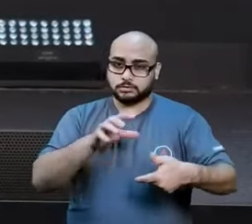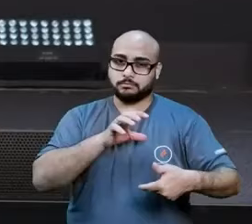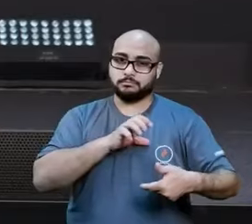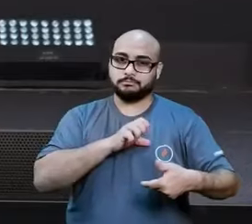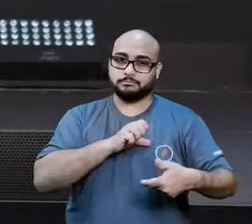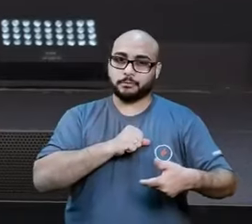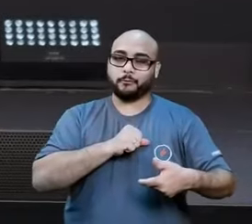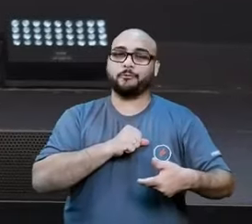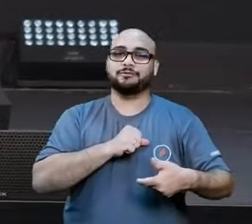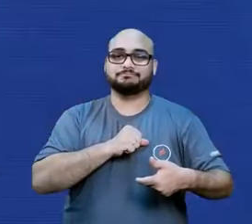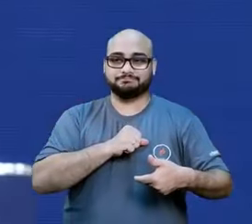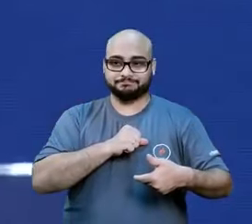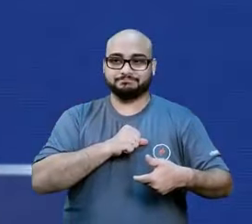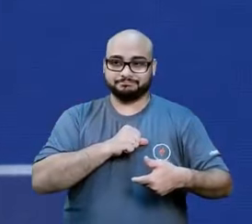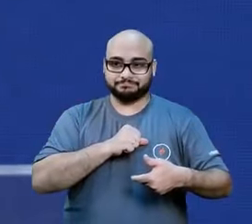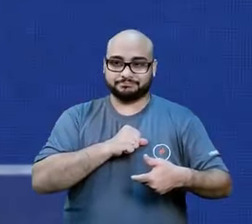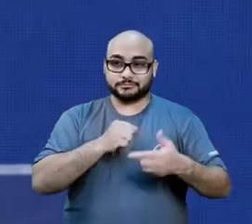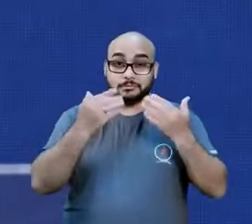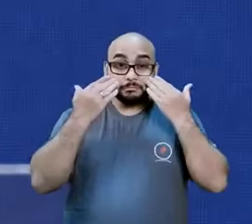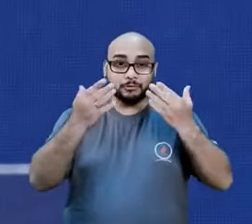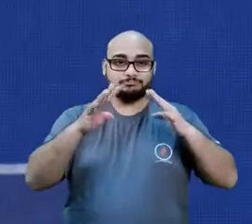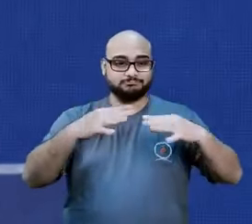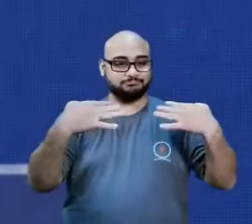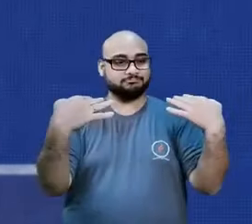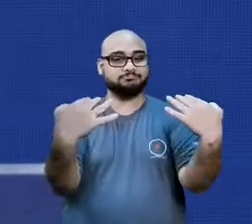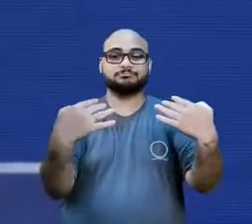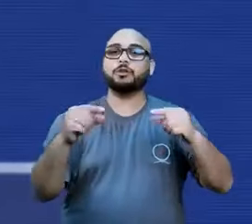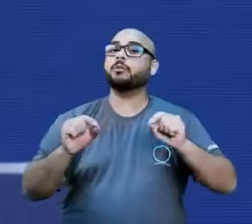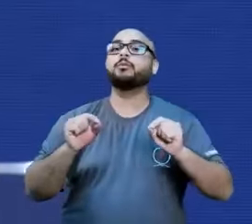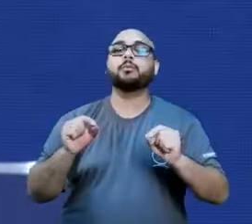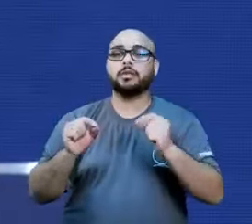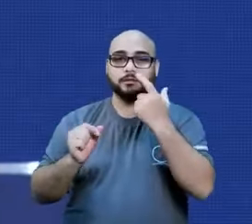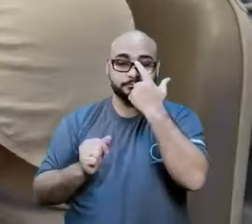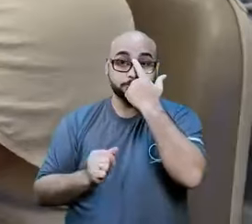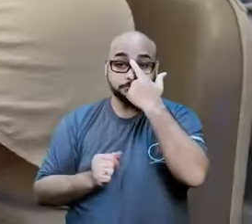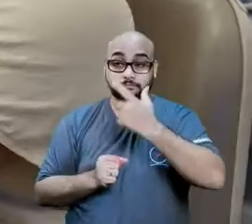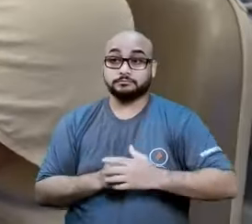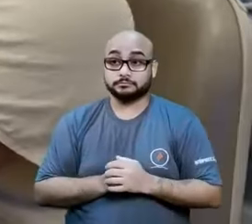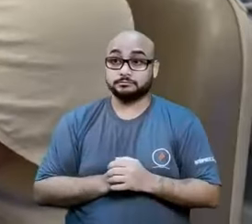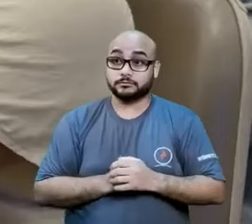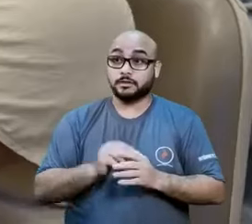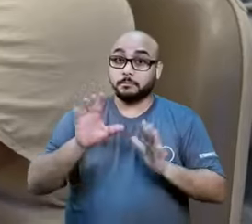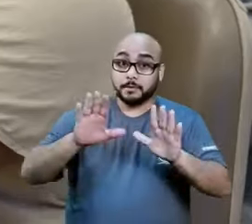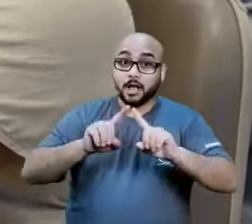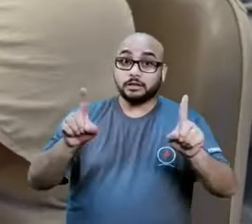Amor a essência dele é amor então Deus age